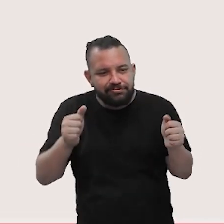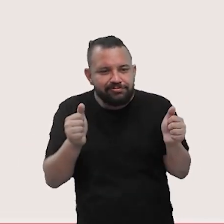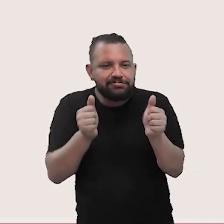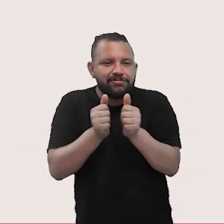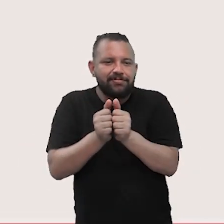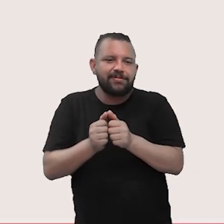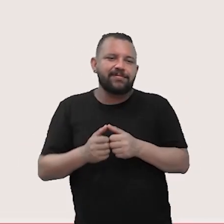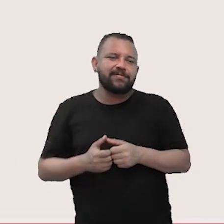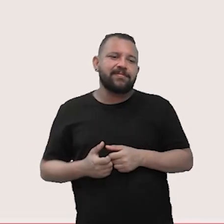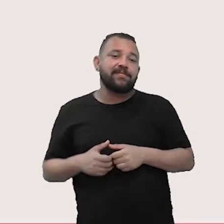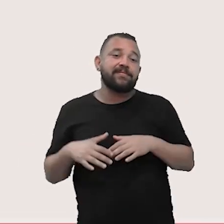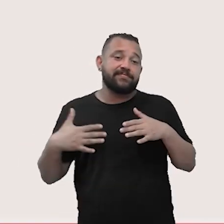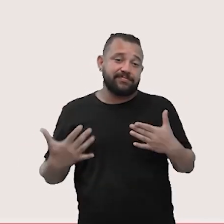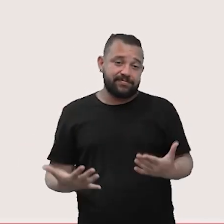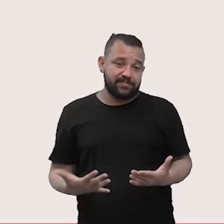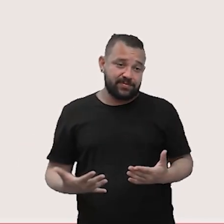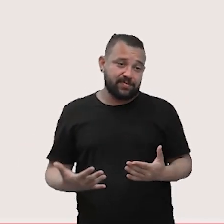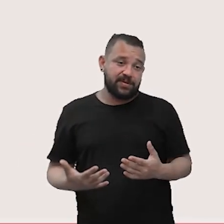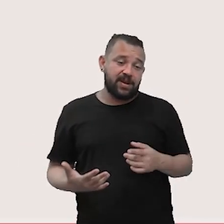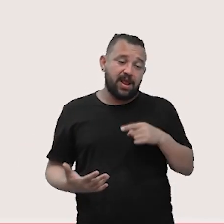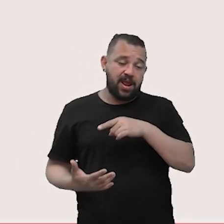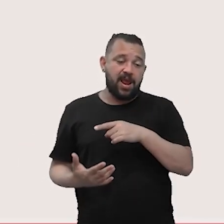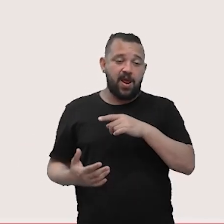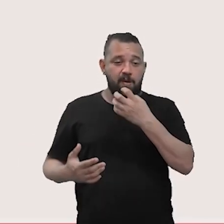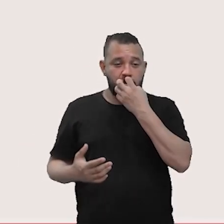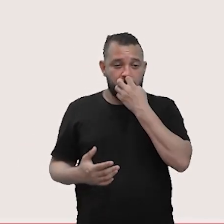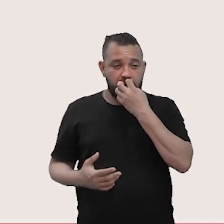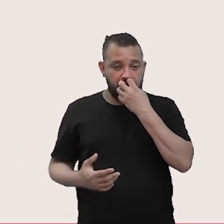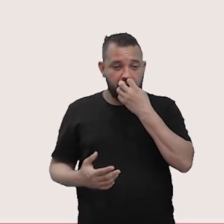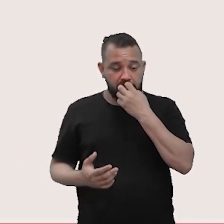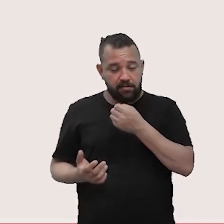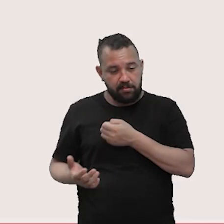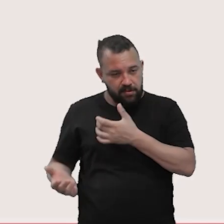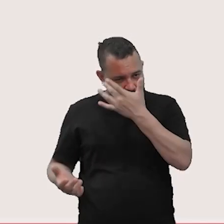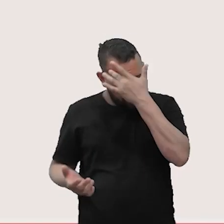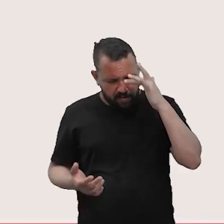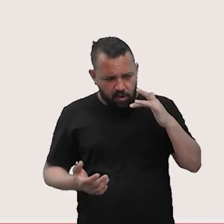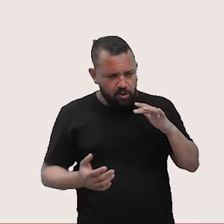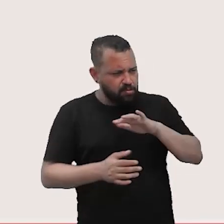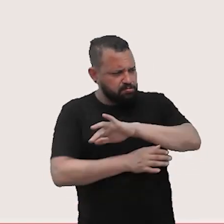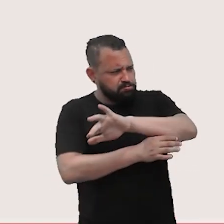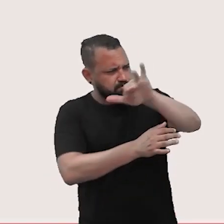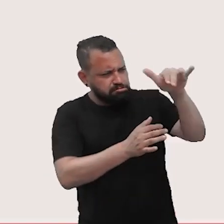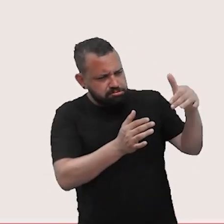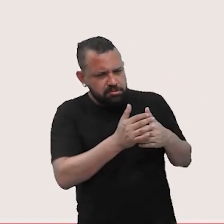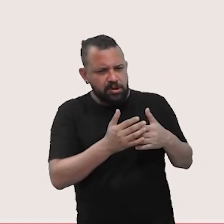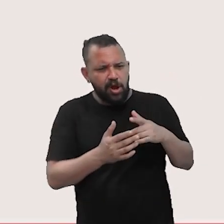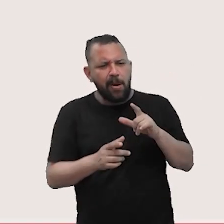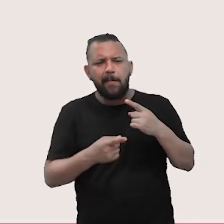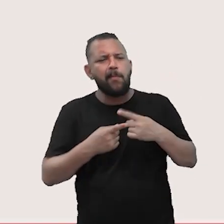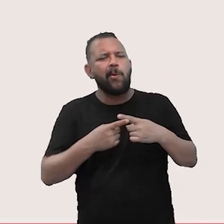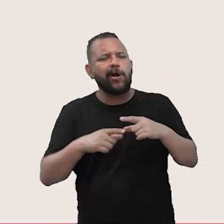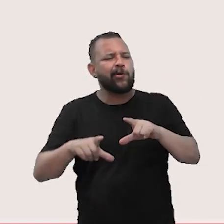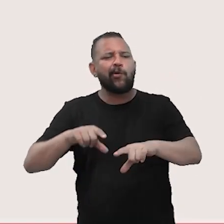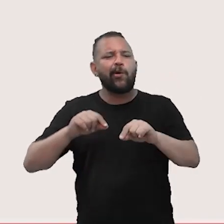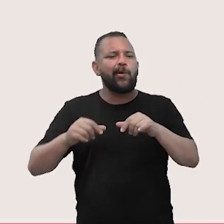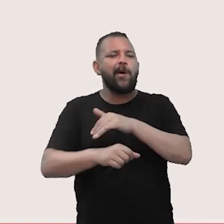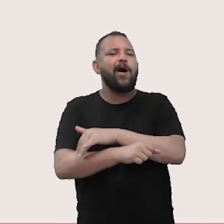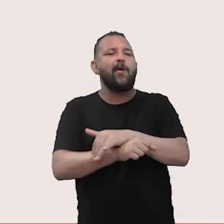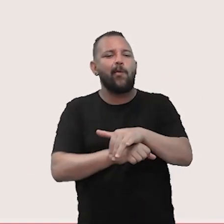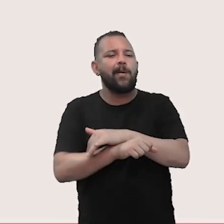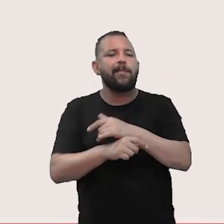Assim, tornou-se um cão comunitário. Nunca se soube por que escolheu a rua. Talvez lhe